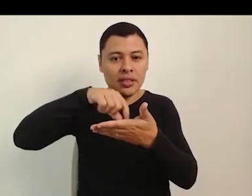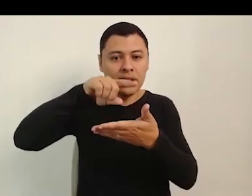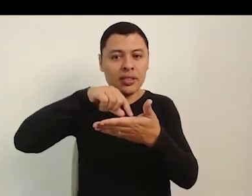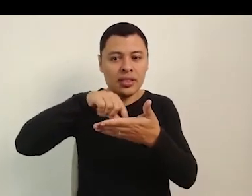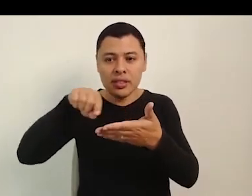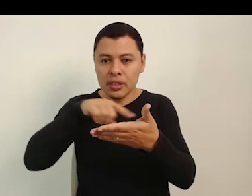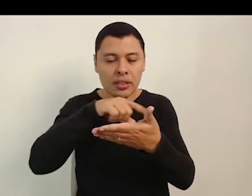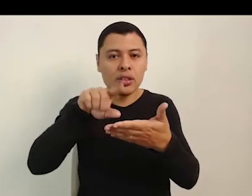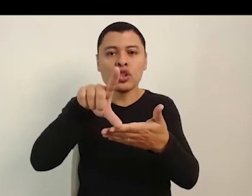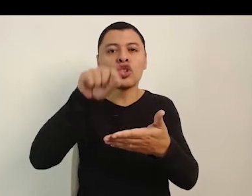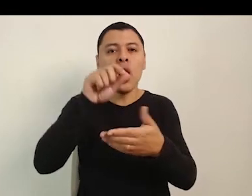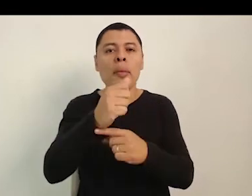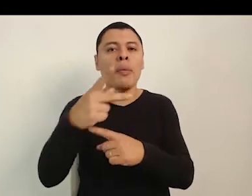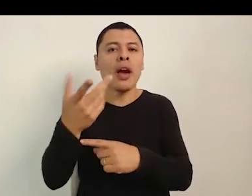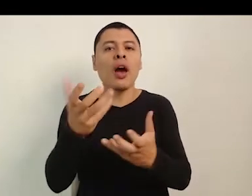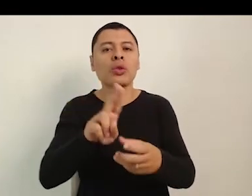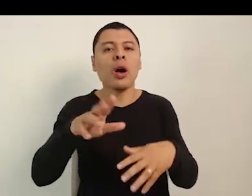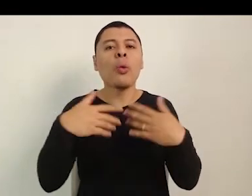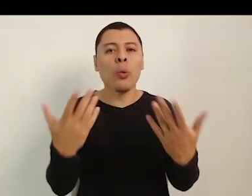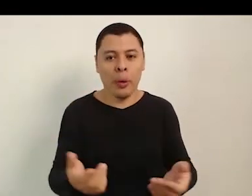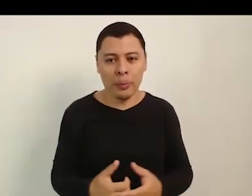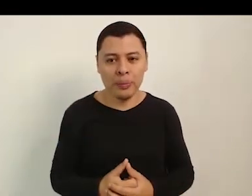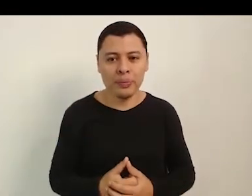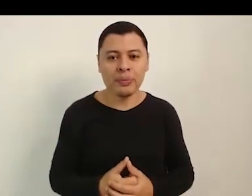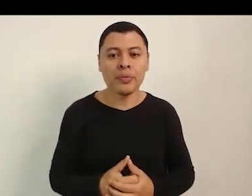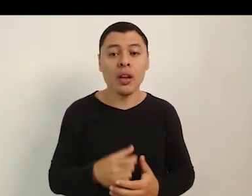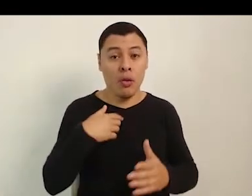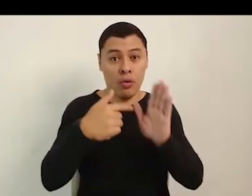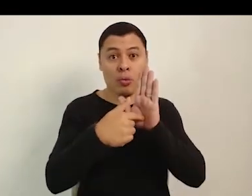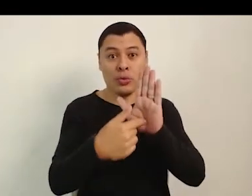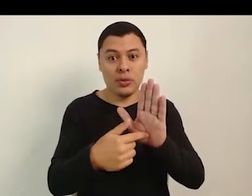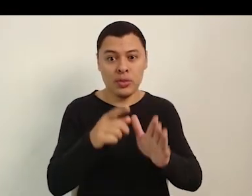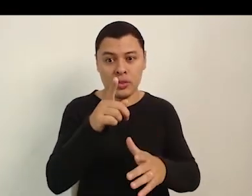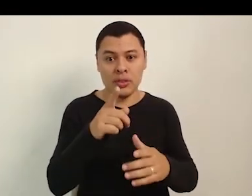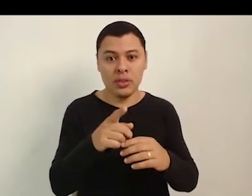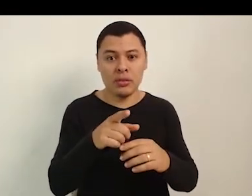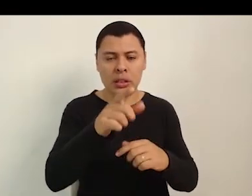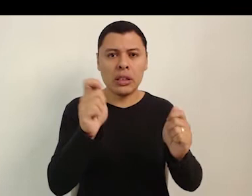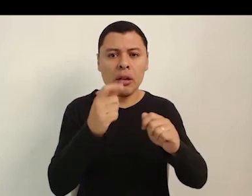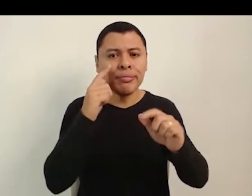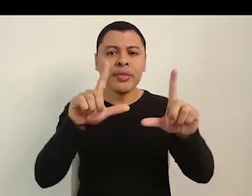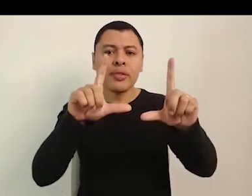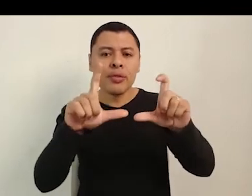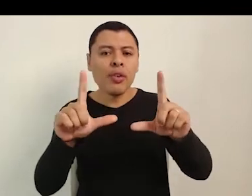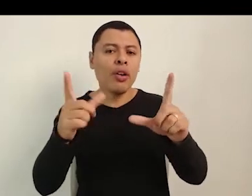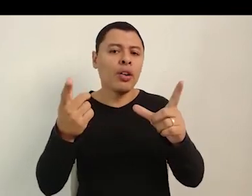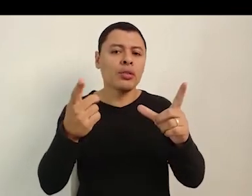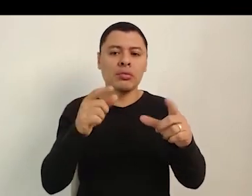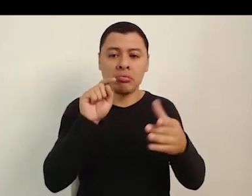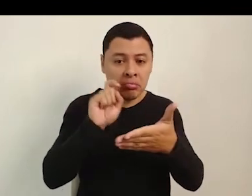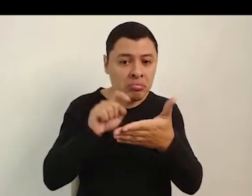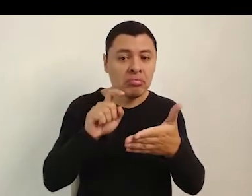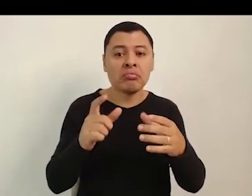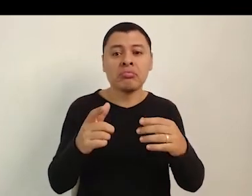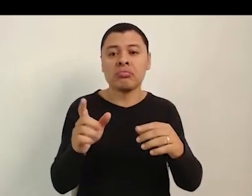choose the applications you want to use, right? Let me show you. You can see pictures. So there you go.